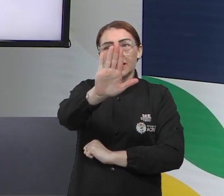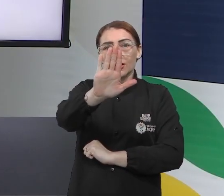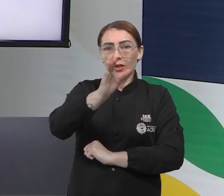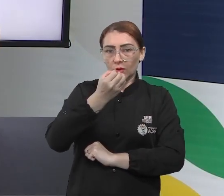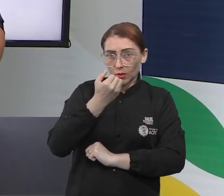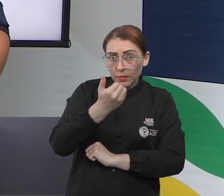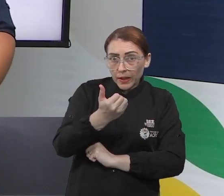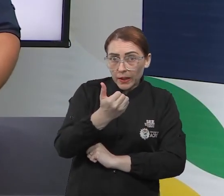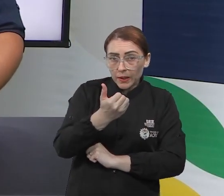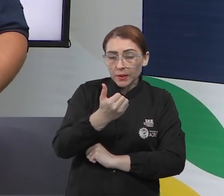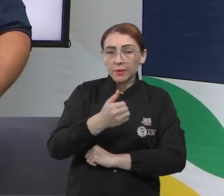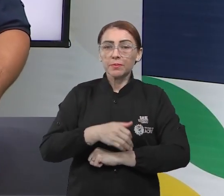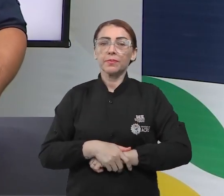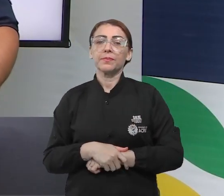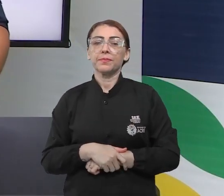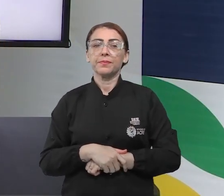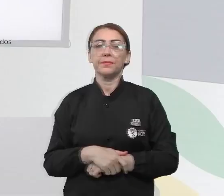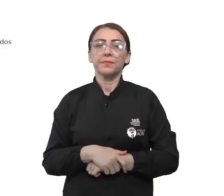até aí?